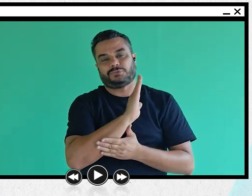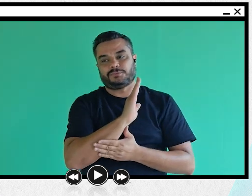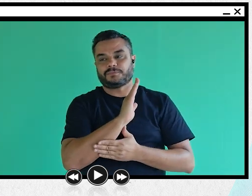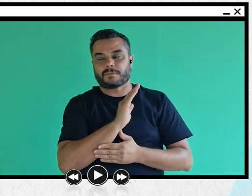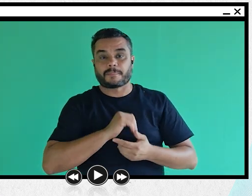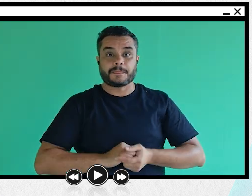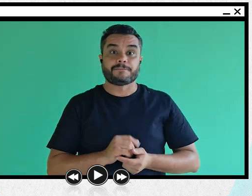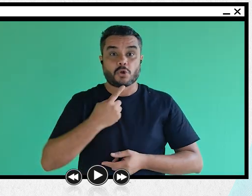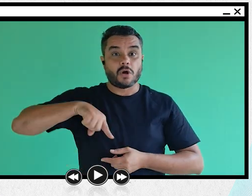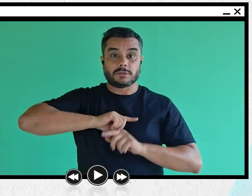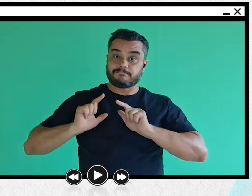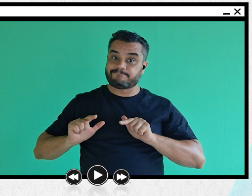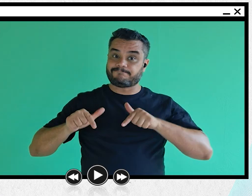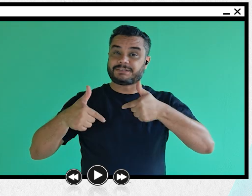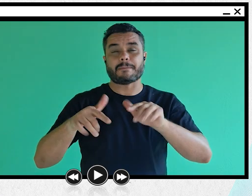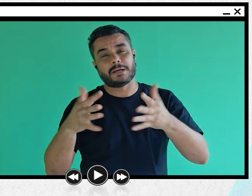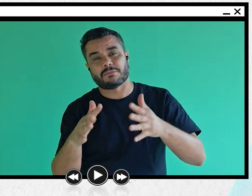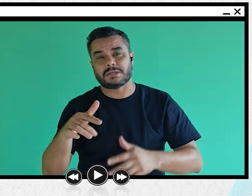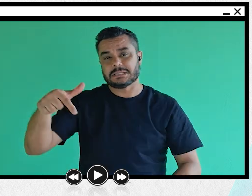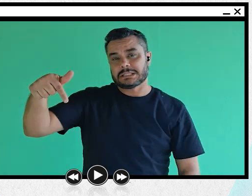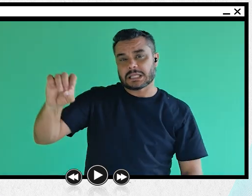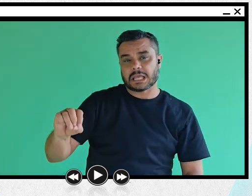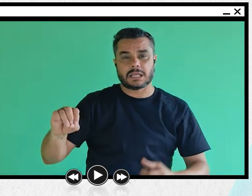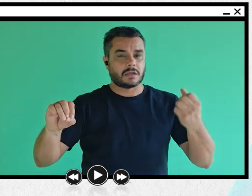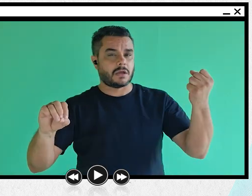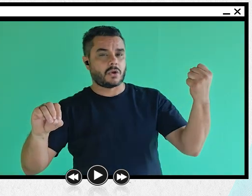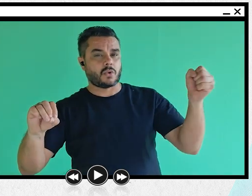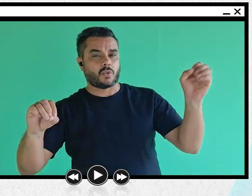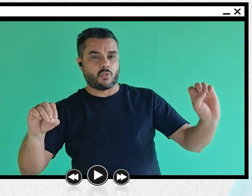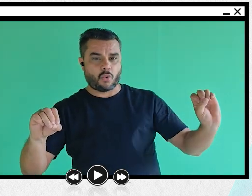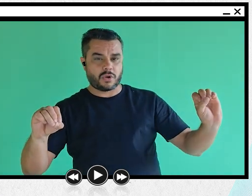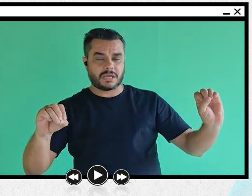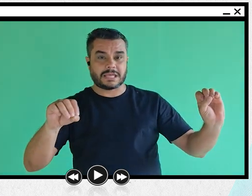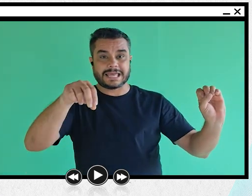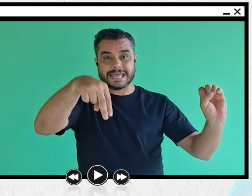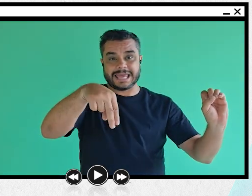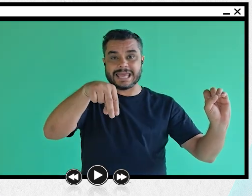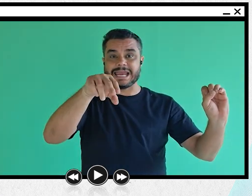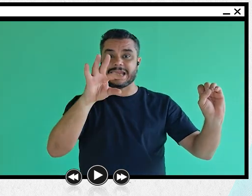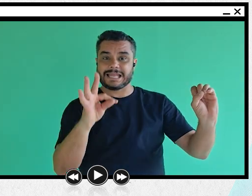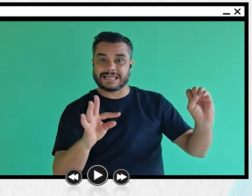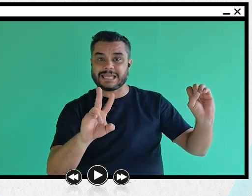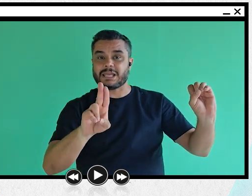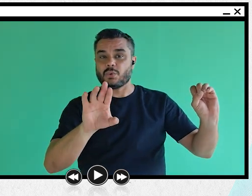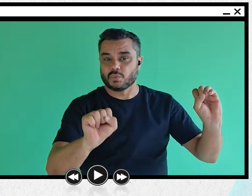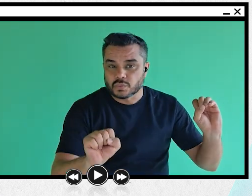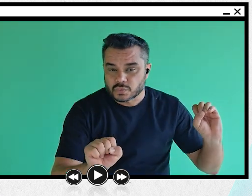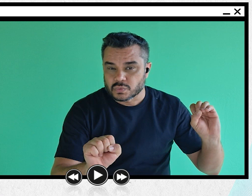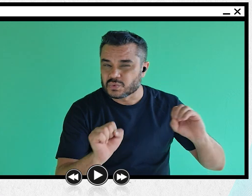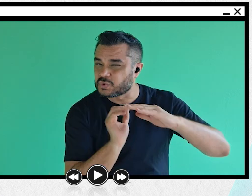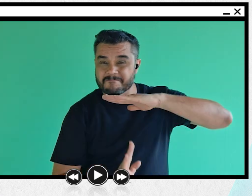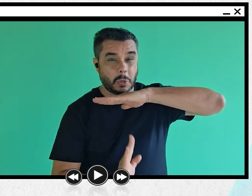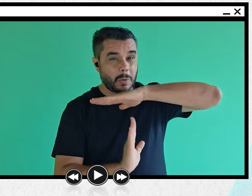gente está trabalhando geralmente entre 70 e 80 NTUs no máximo. Né? Então,